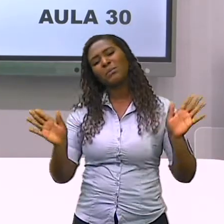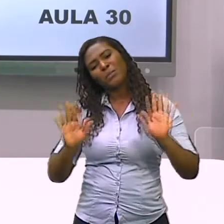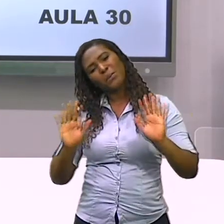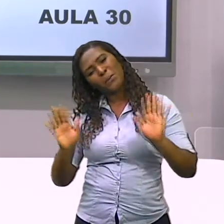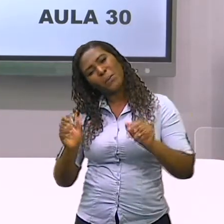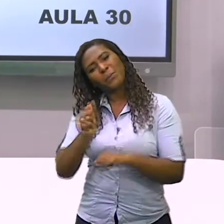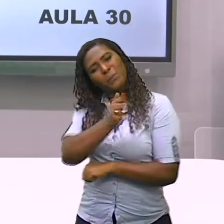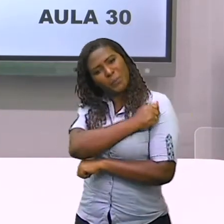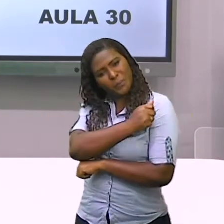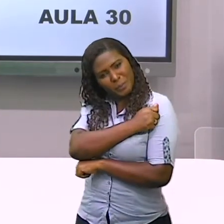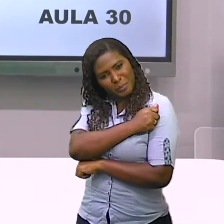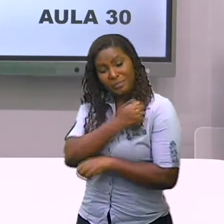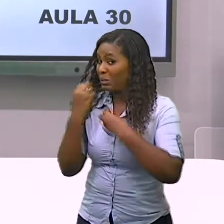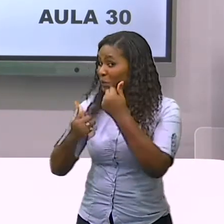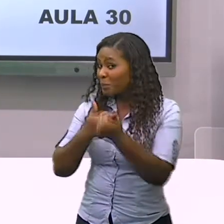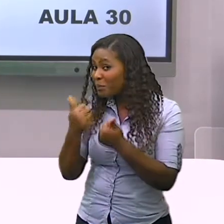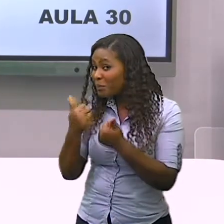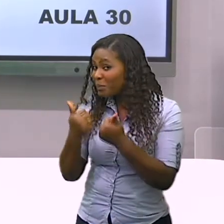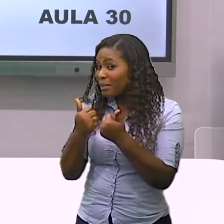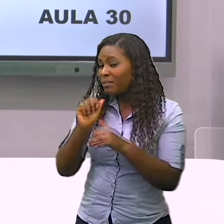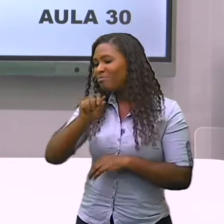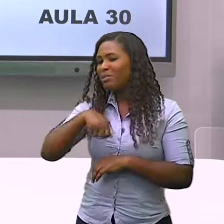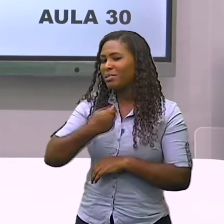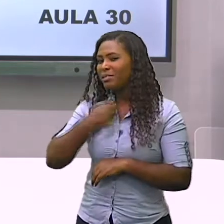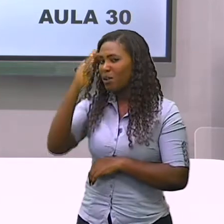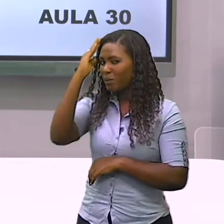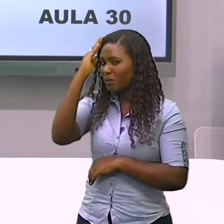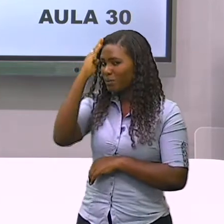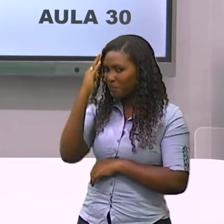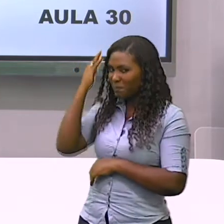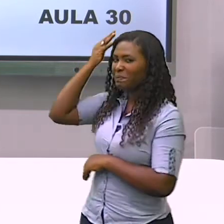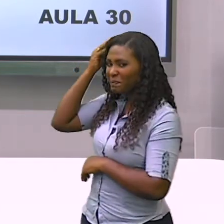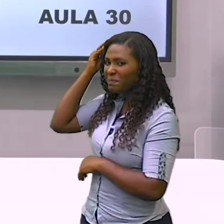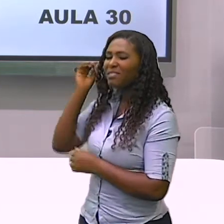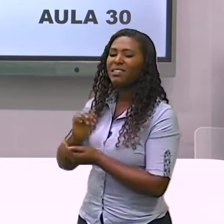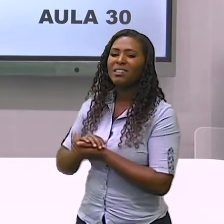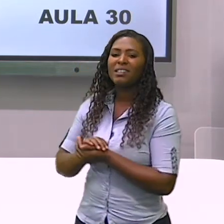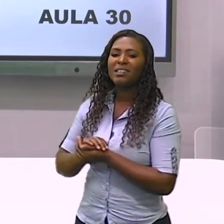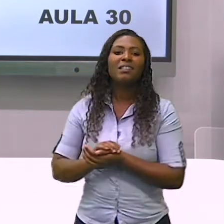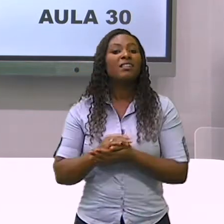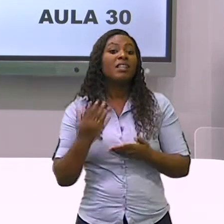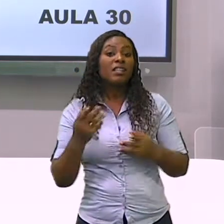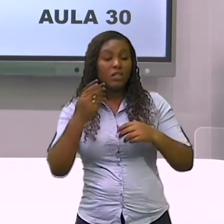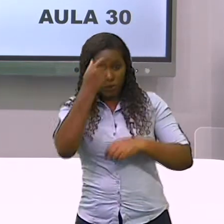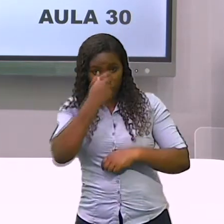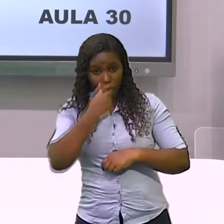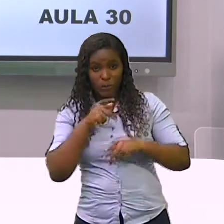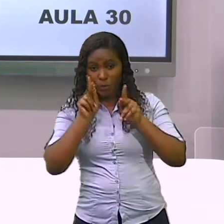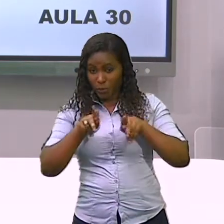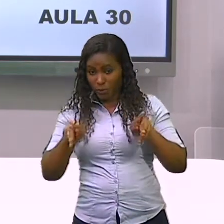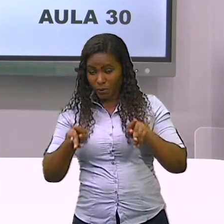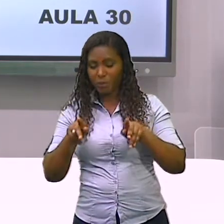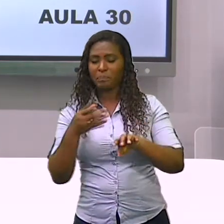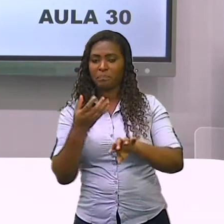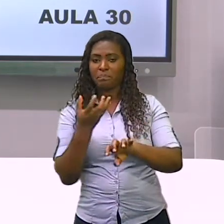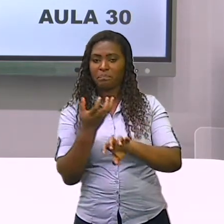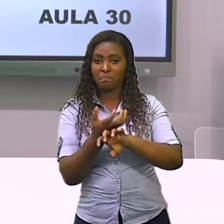Olá, pessoal, tudo bem? Meu nome é Rosilene Tomás, sou professora de matemática e o nosso assunto de hoje